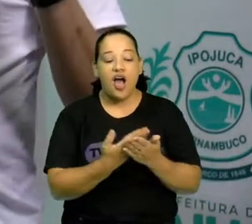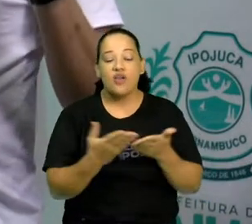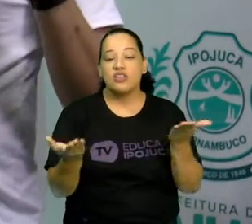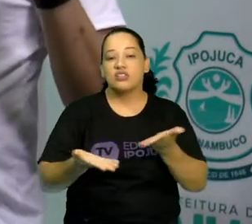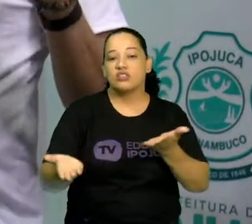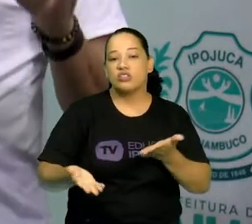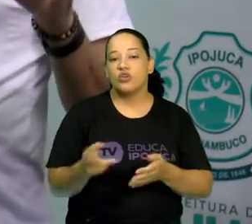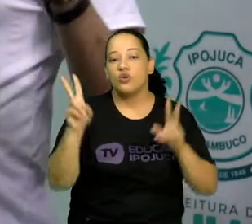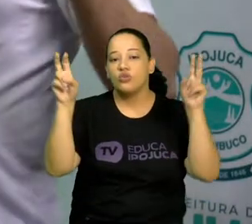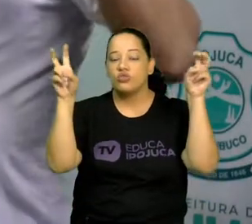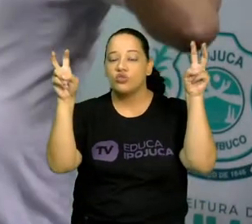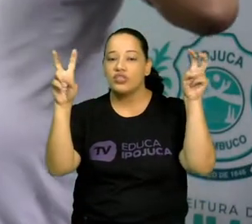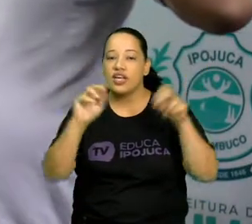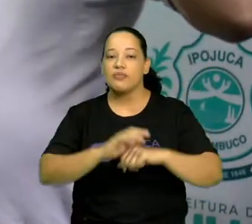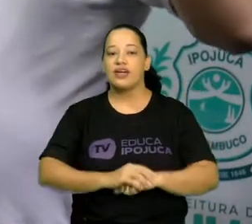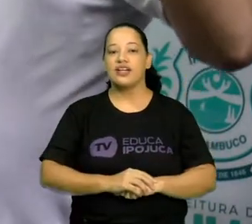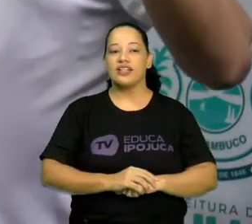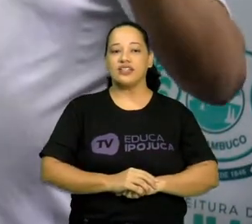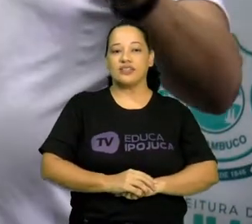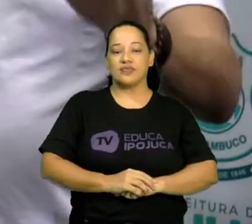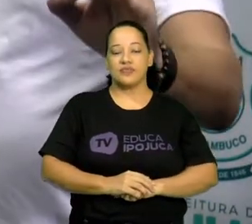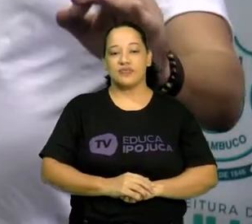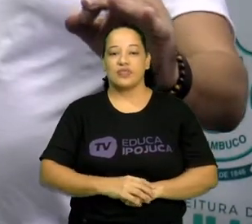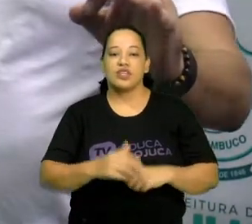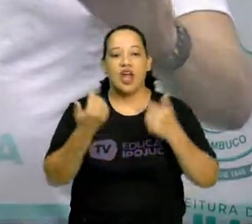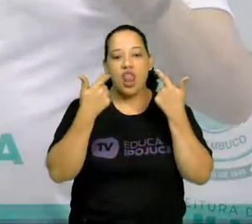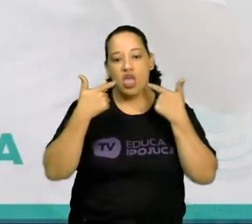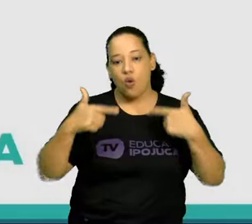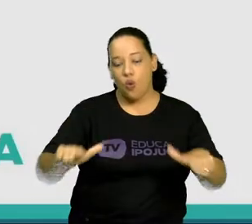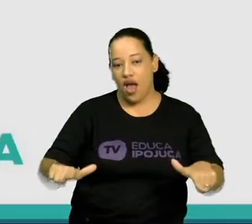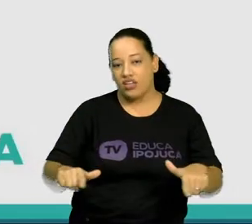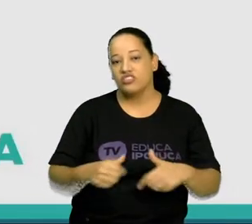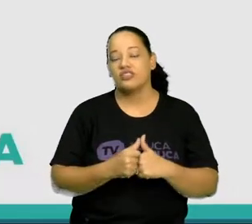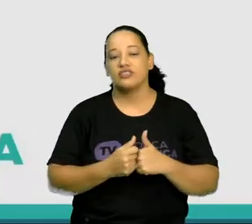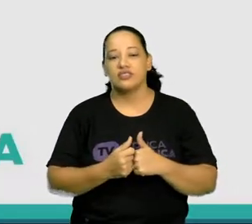de hoje falaremos sobre as linguagens